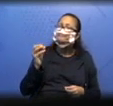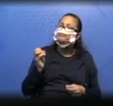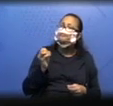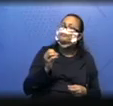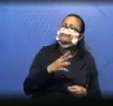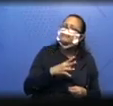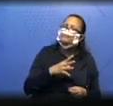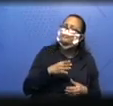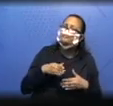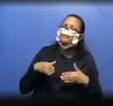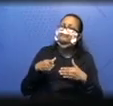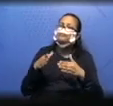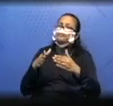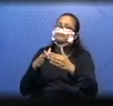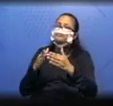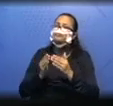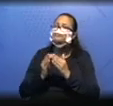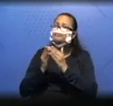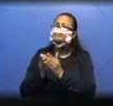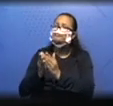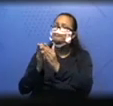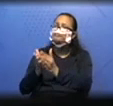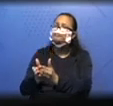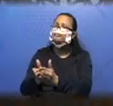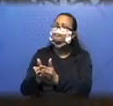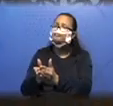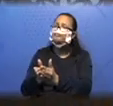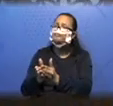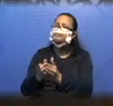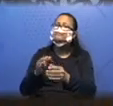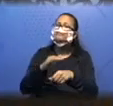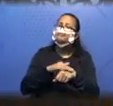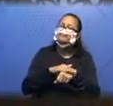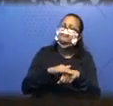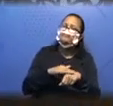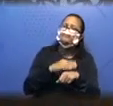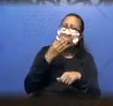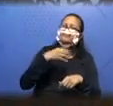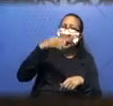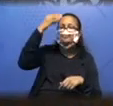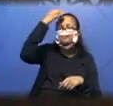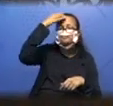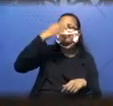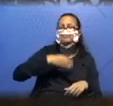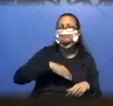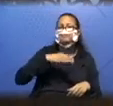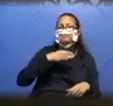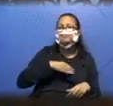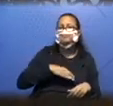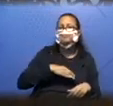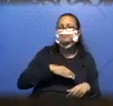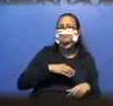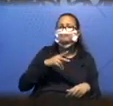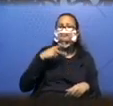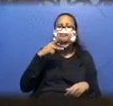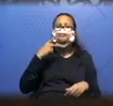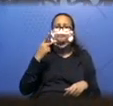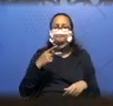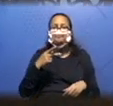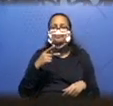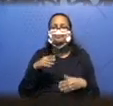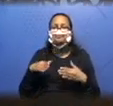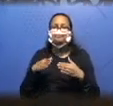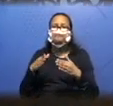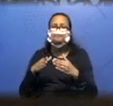portuguesa. Lembra que eu falei que o Colombo, que era italiano, chegou no rei de Portugal e propôs uma